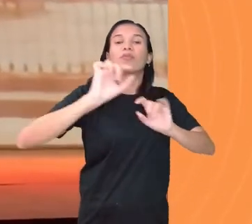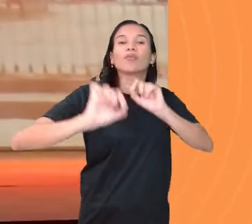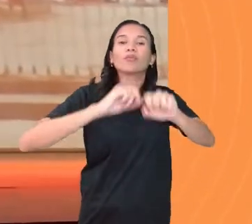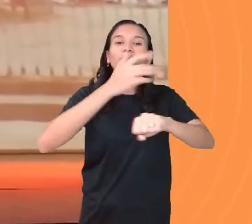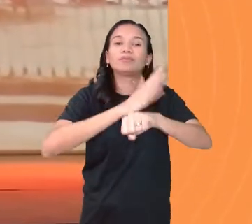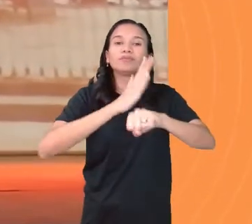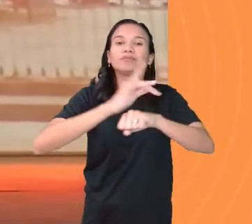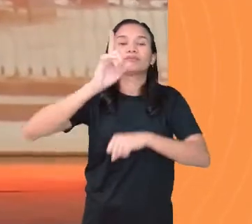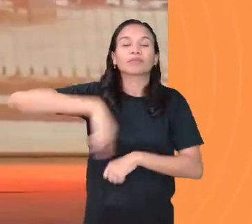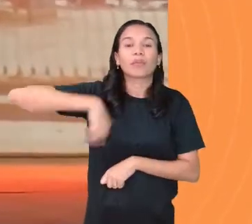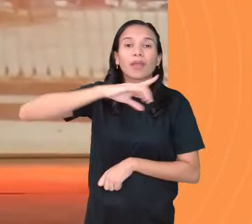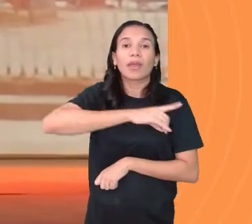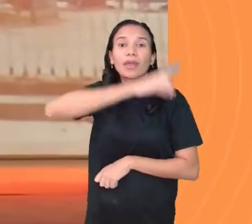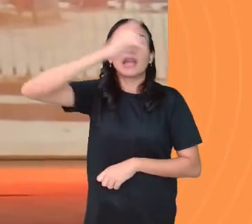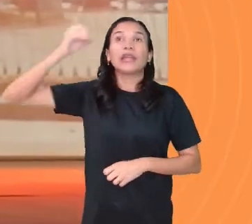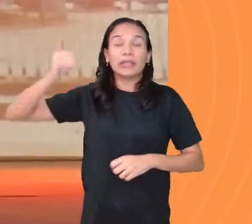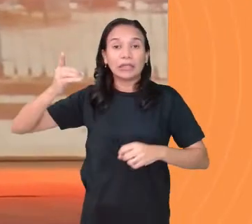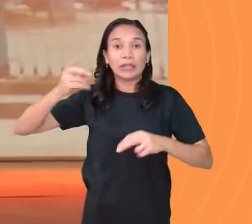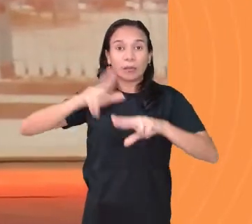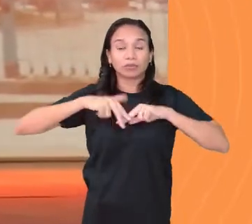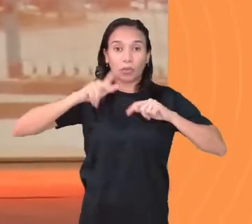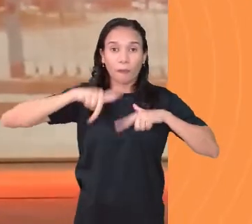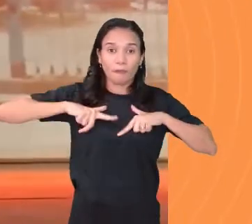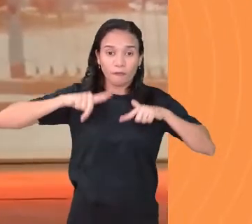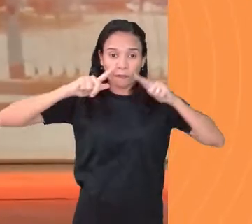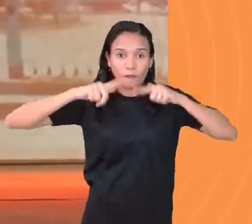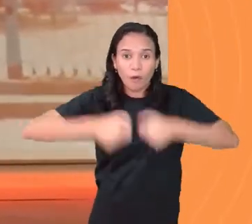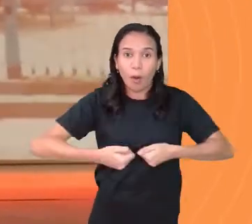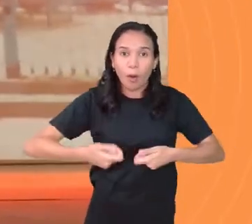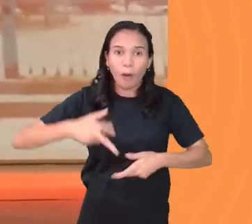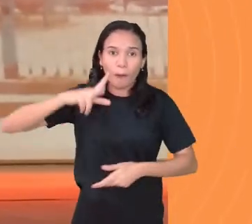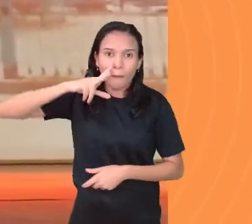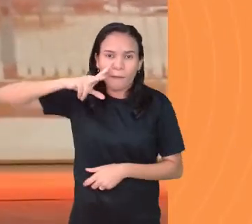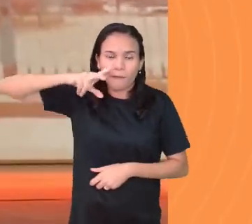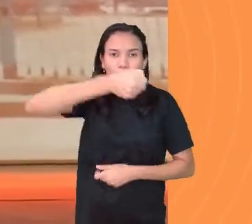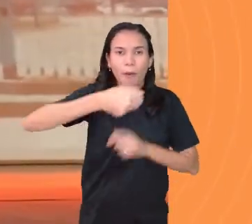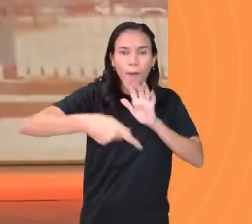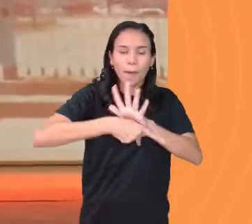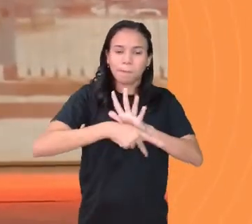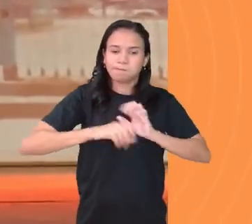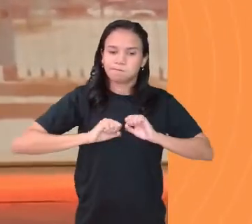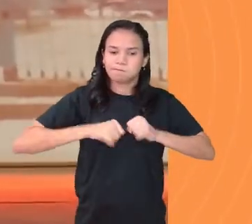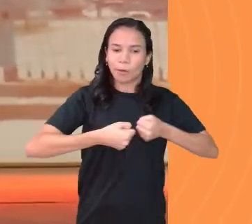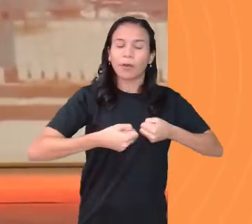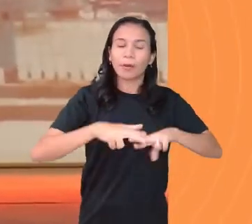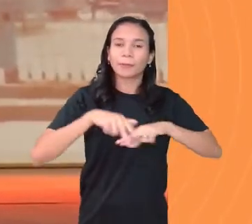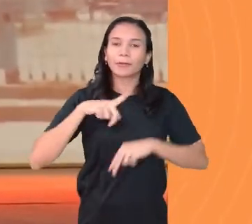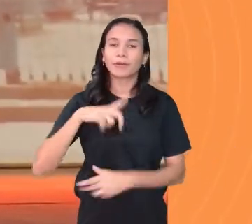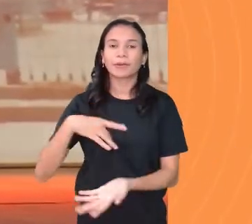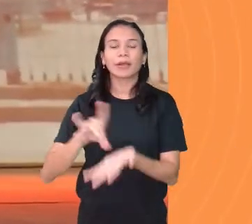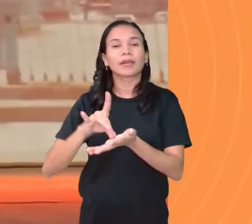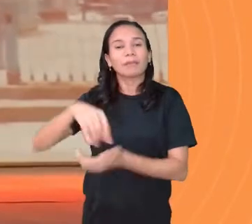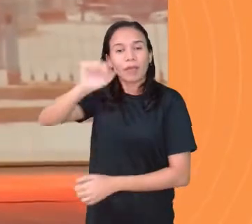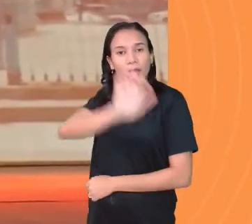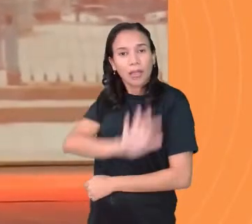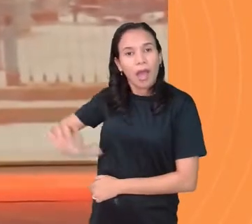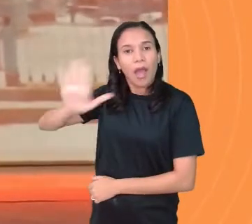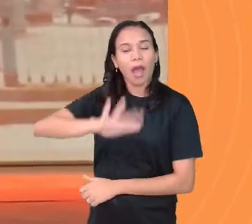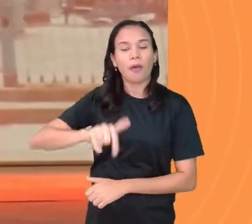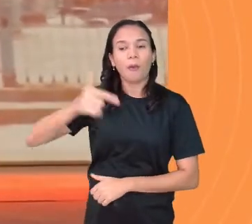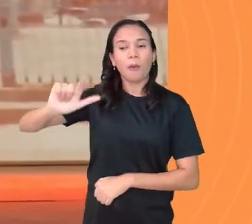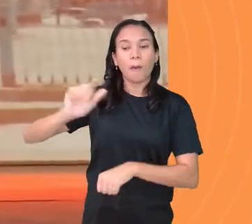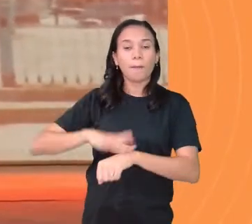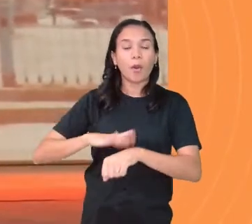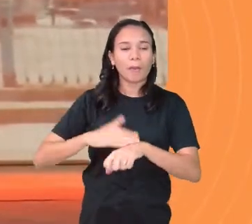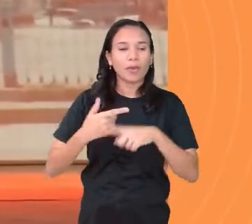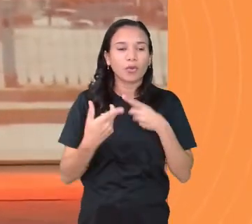realiza passos com bastante intensidade, com muito ímpeto, e em outros momentos